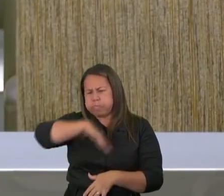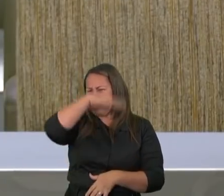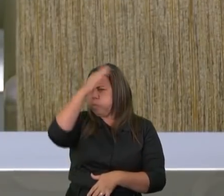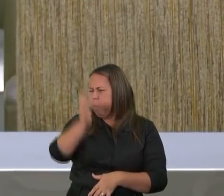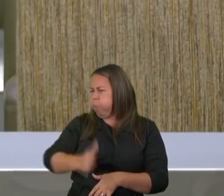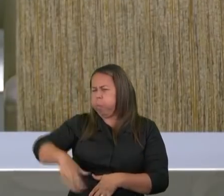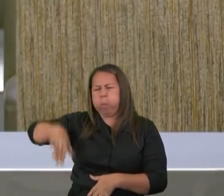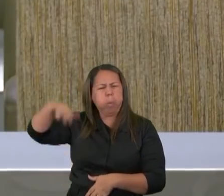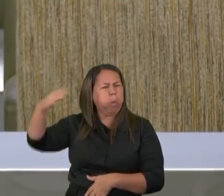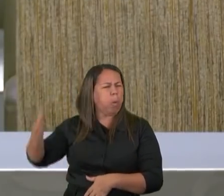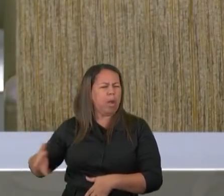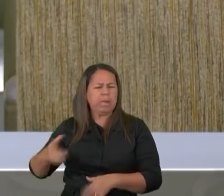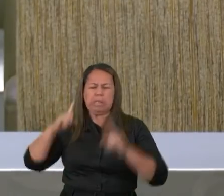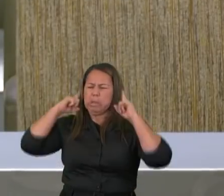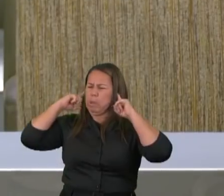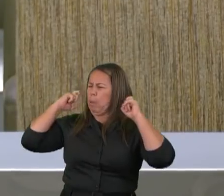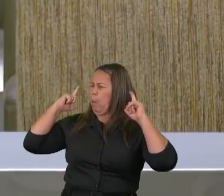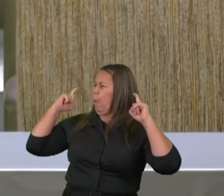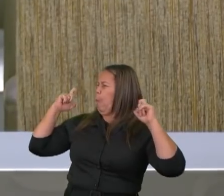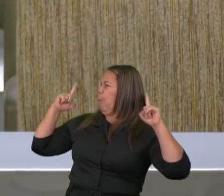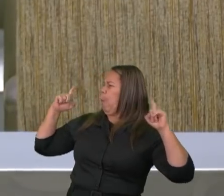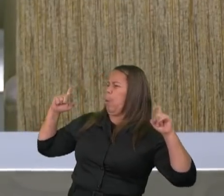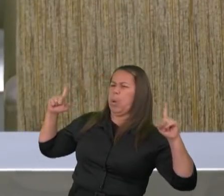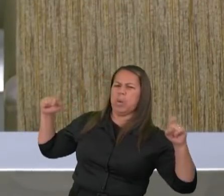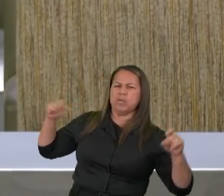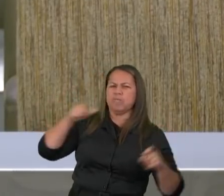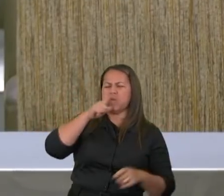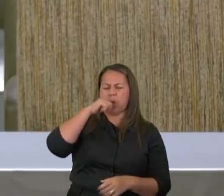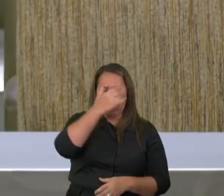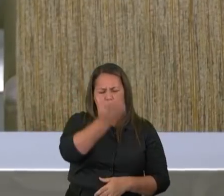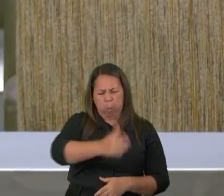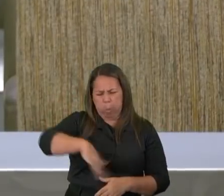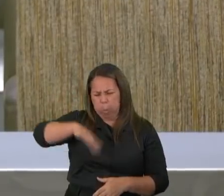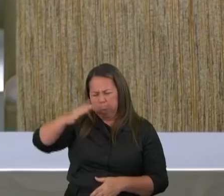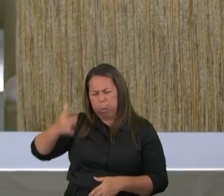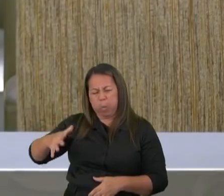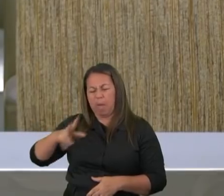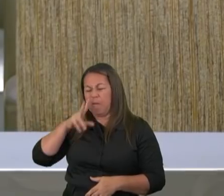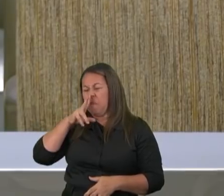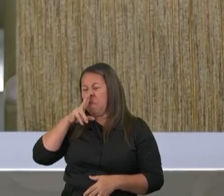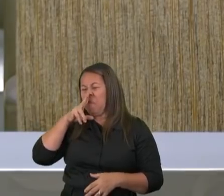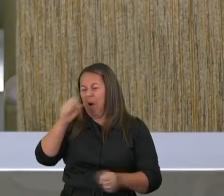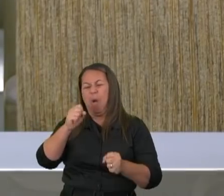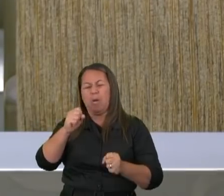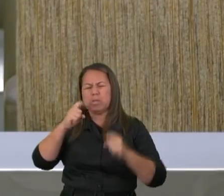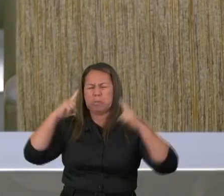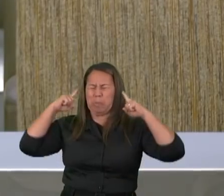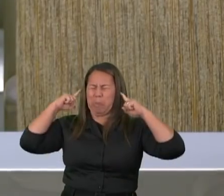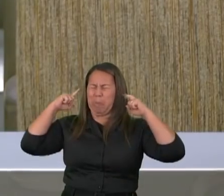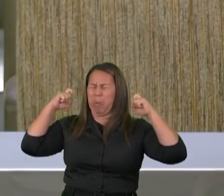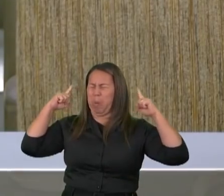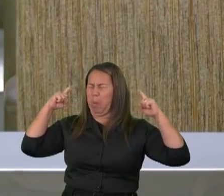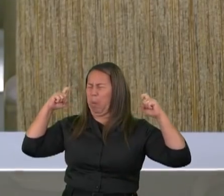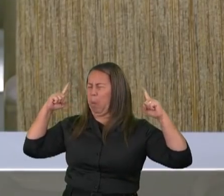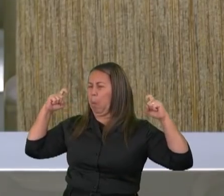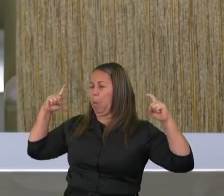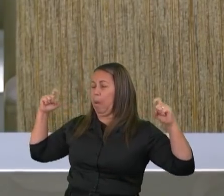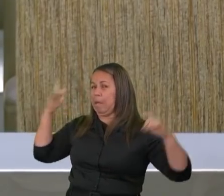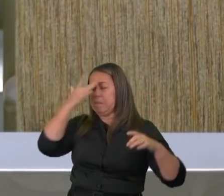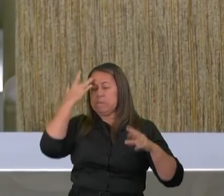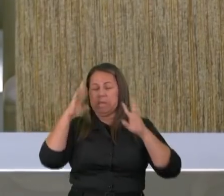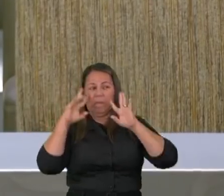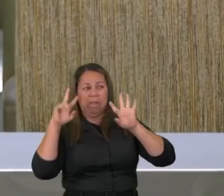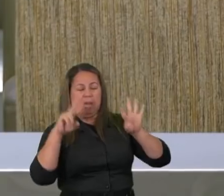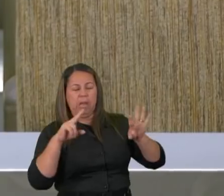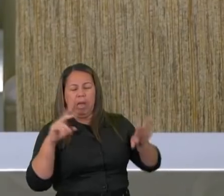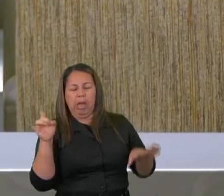as grandes águas, elas vêm rugindo como leão, elas fazem barulho para amedrontar,